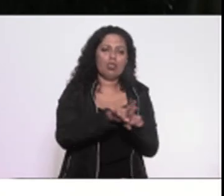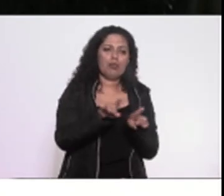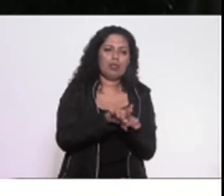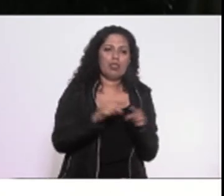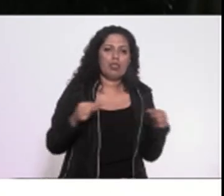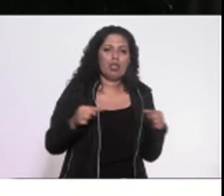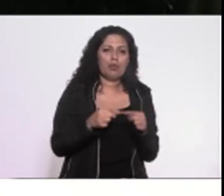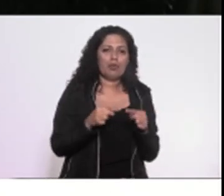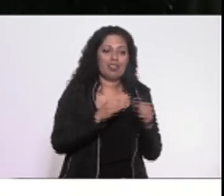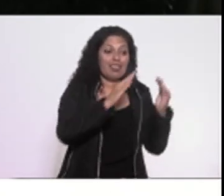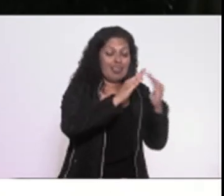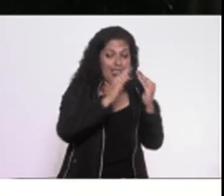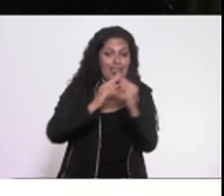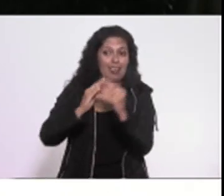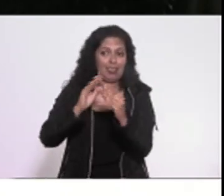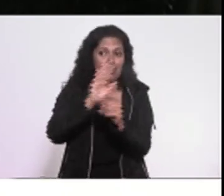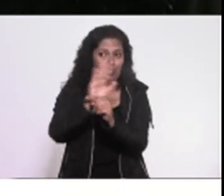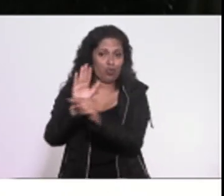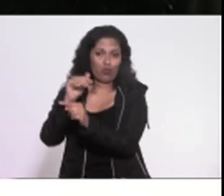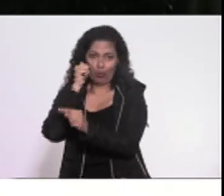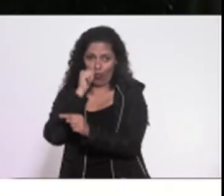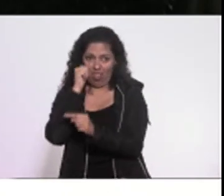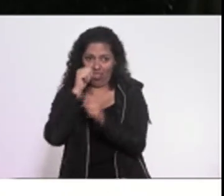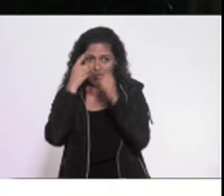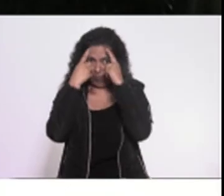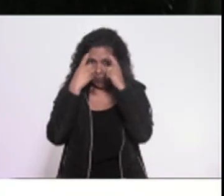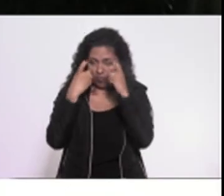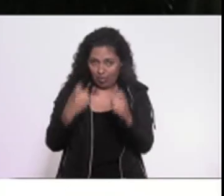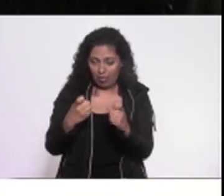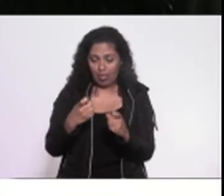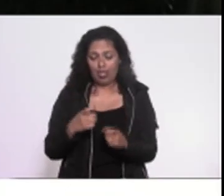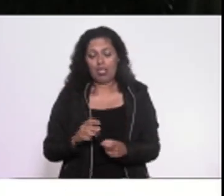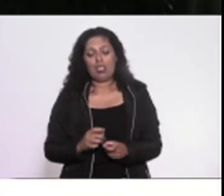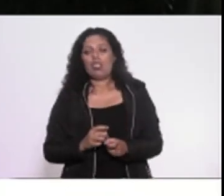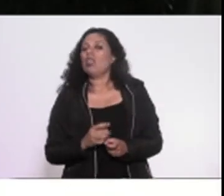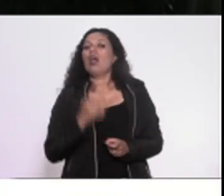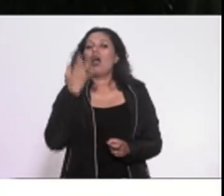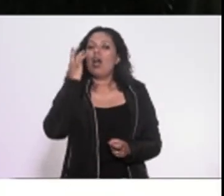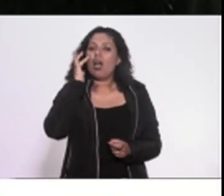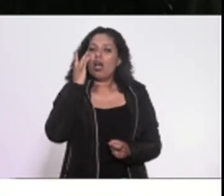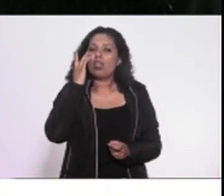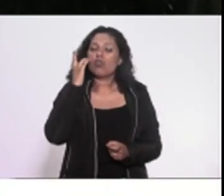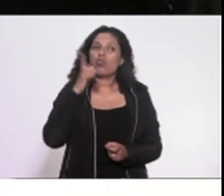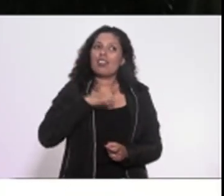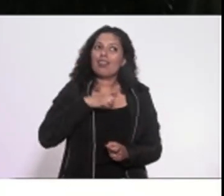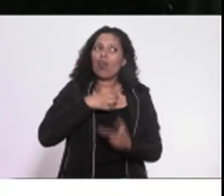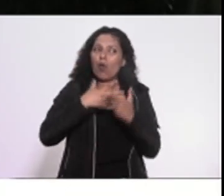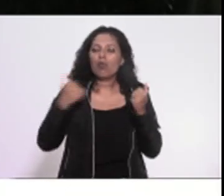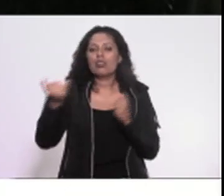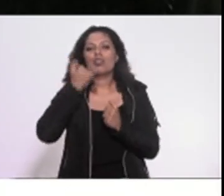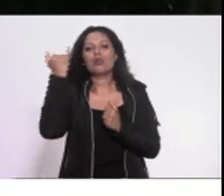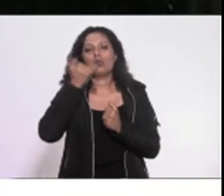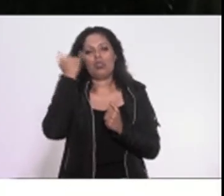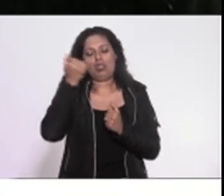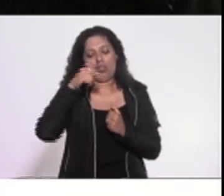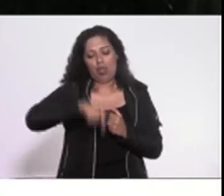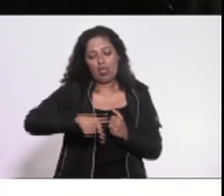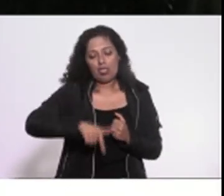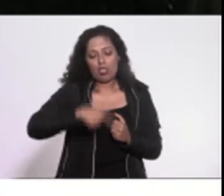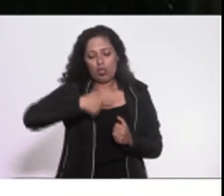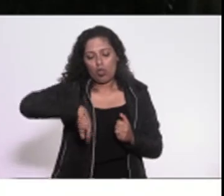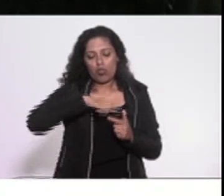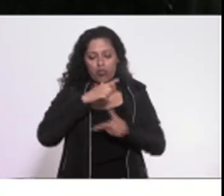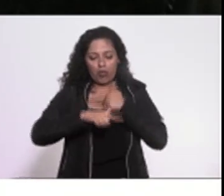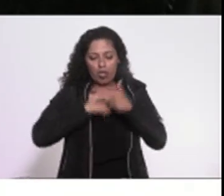à casa-abrigo, eu acho que tem um ponto, por mais que a gente trabalhe aqui a questão que